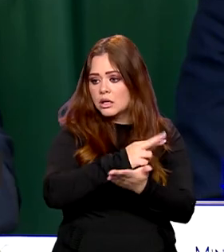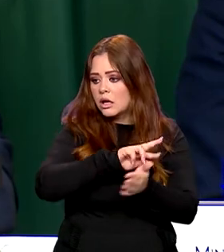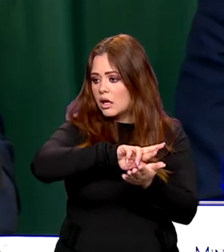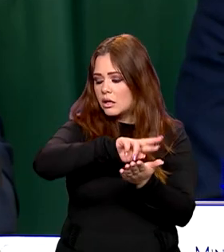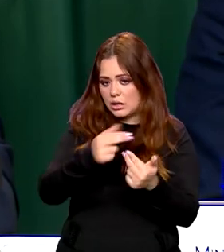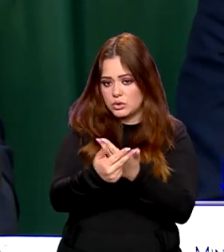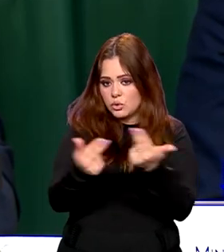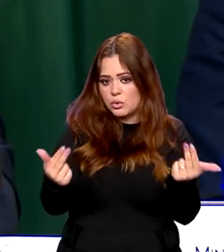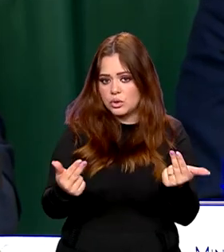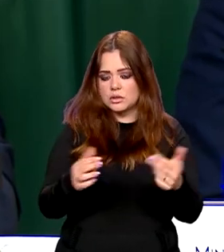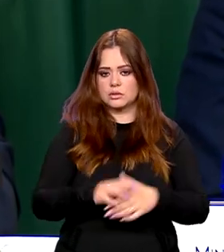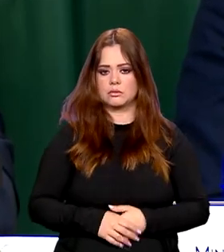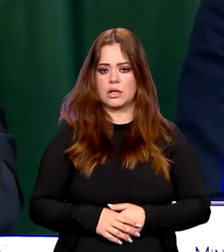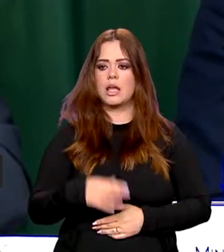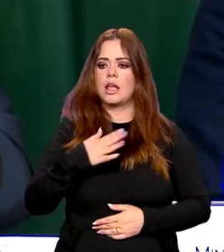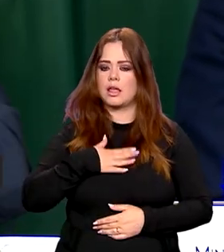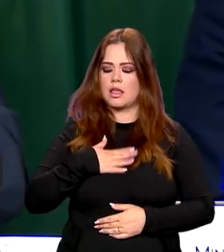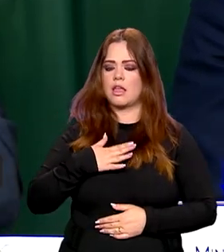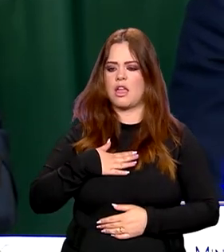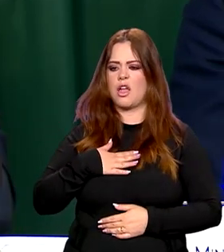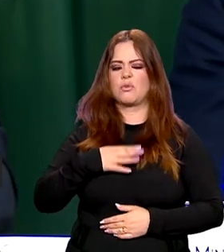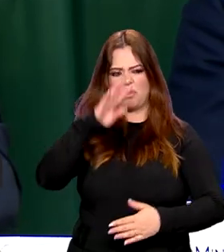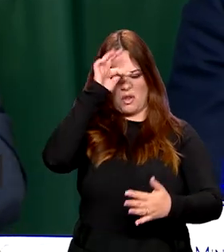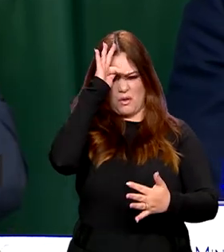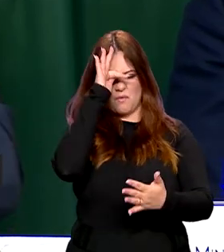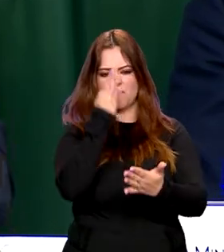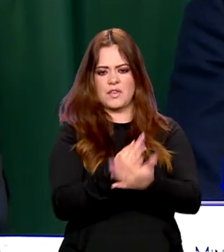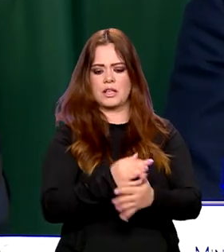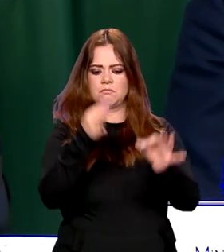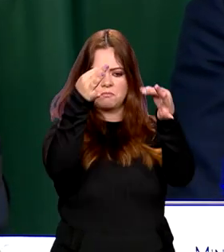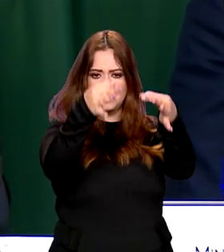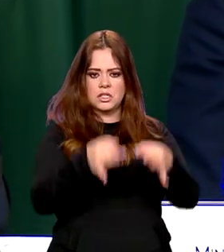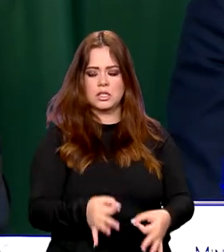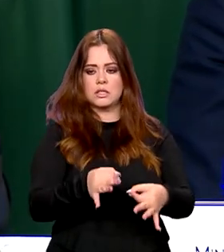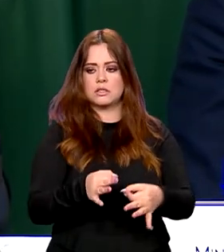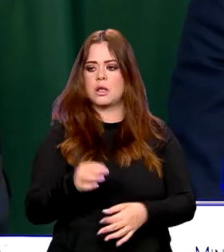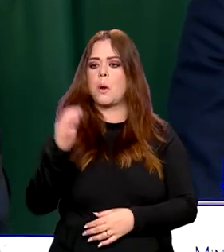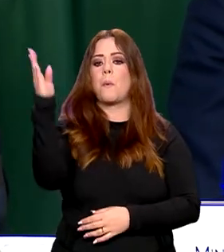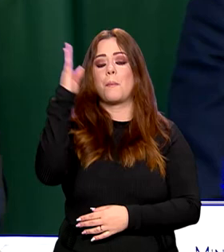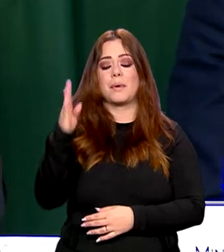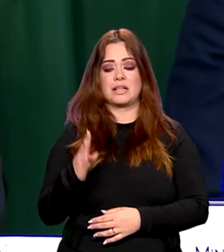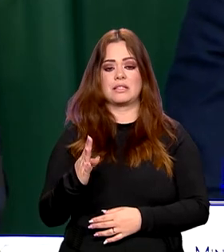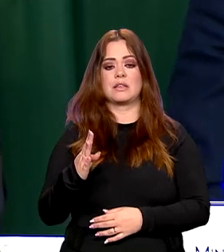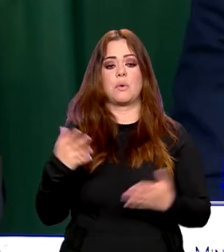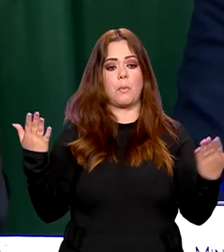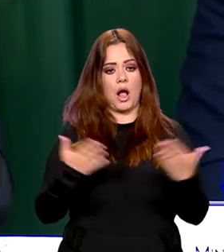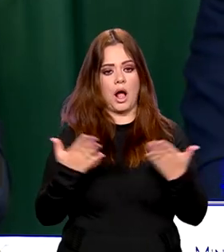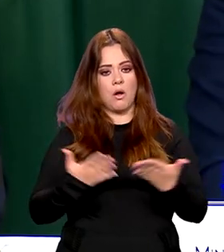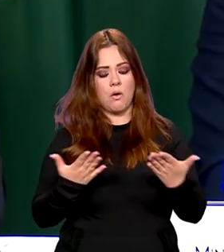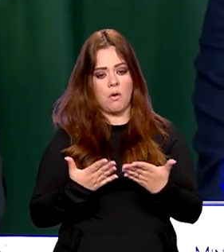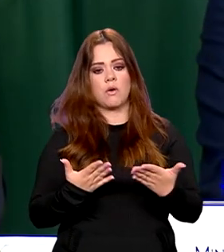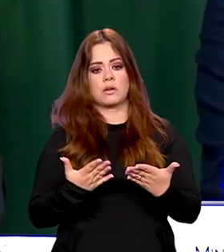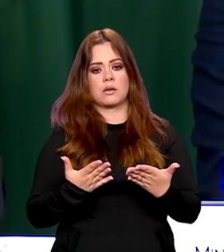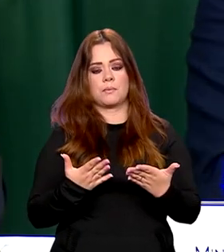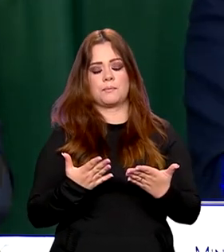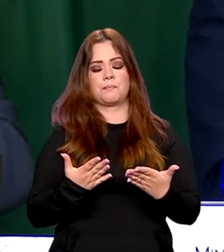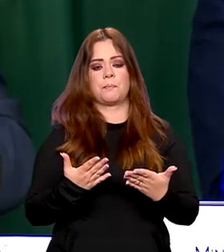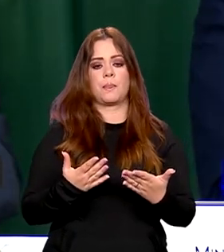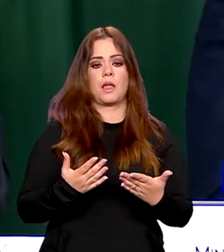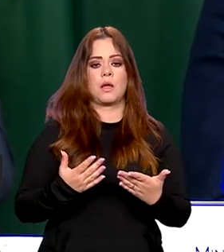Pode ter certeza. O Brasil tem a chance que ele jamais teve. O fato do Brasil ter